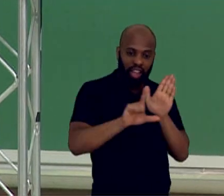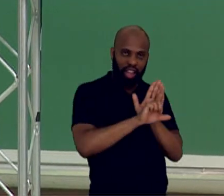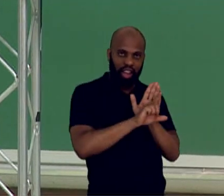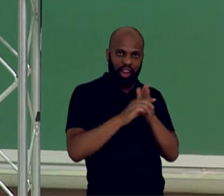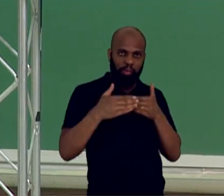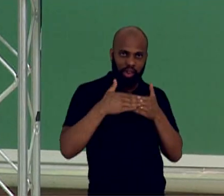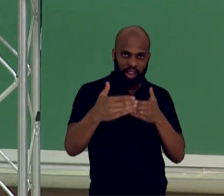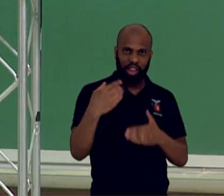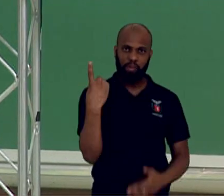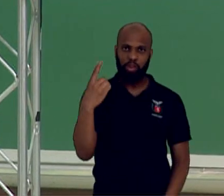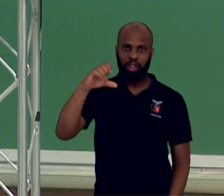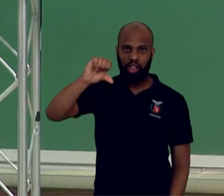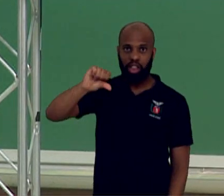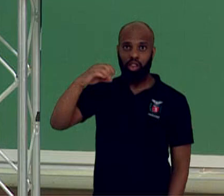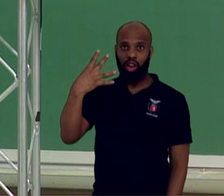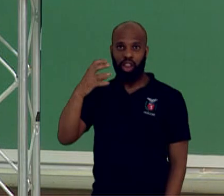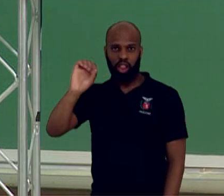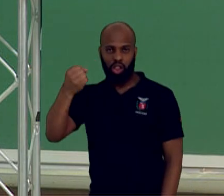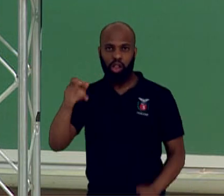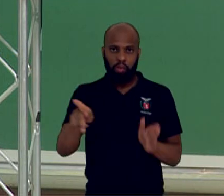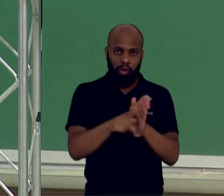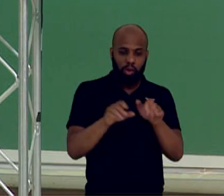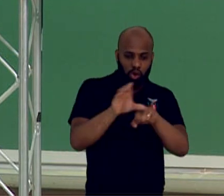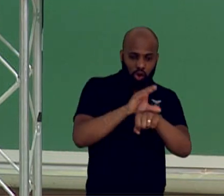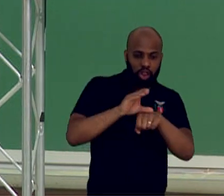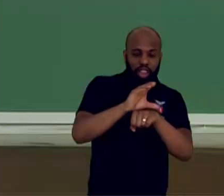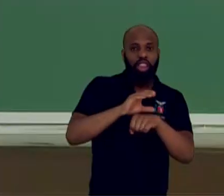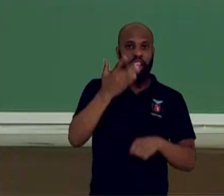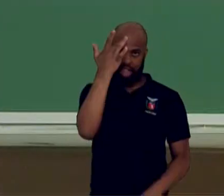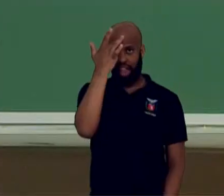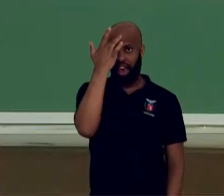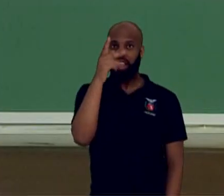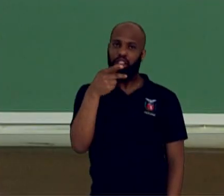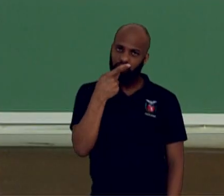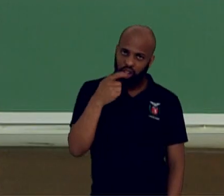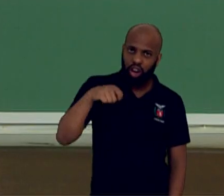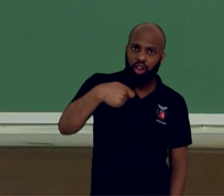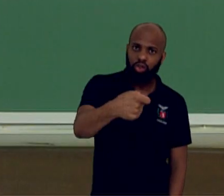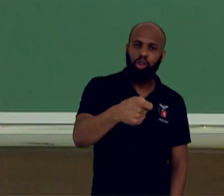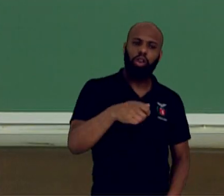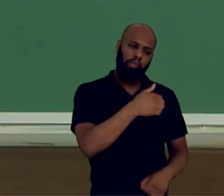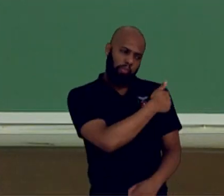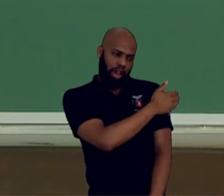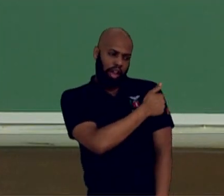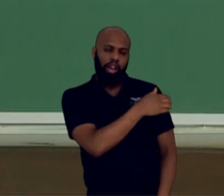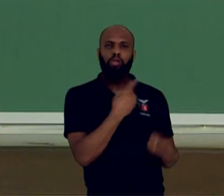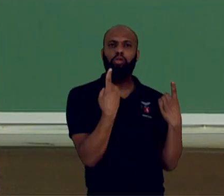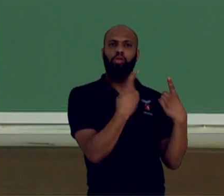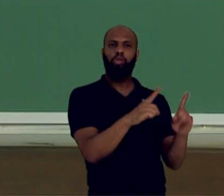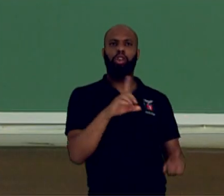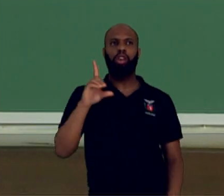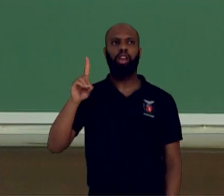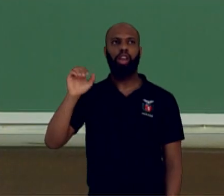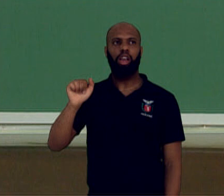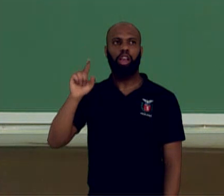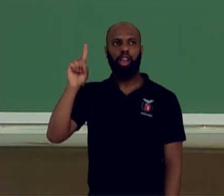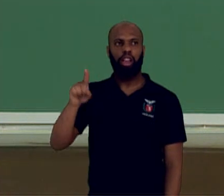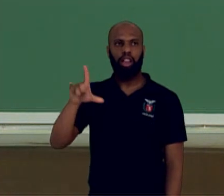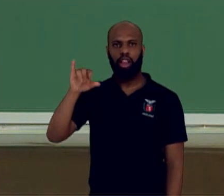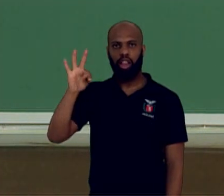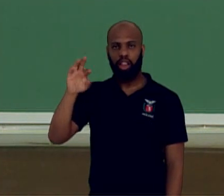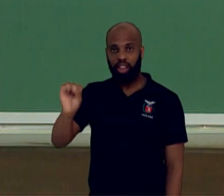de 1948, na Constituição indiana, está previsto que o preconceito contra os Dalits